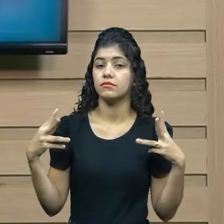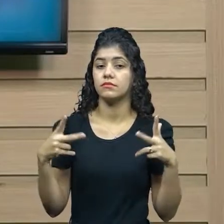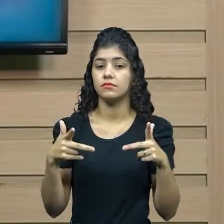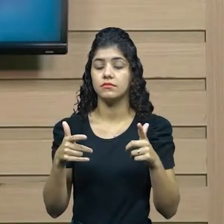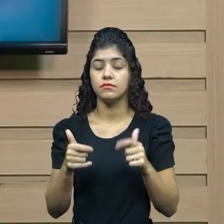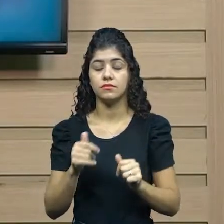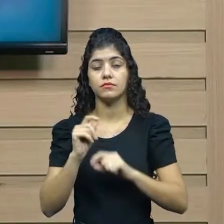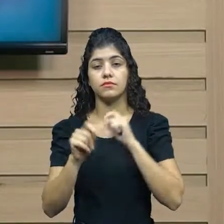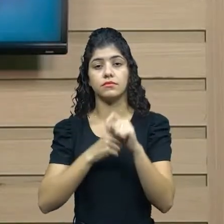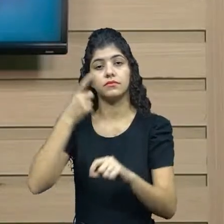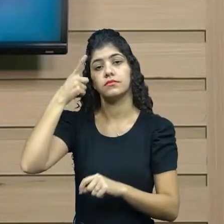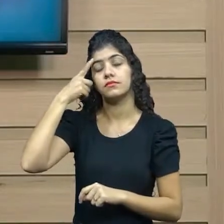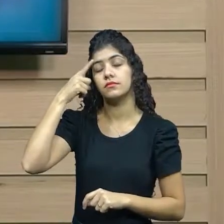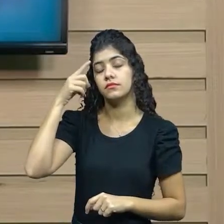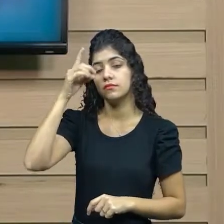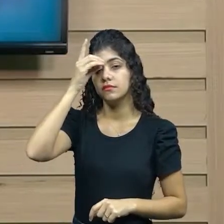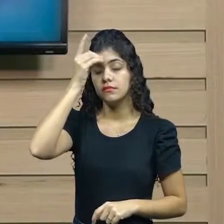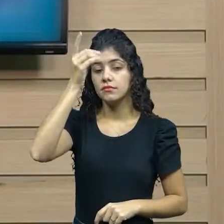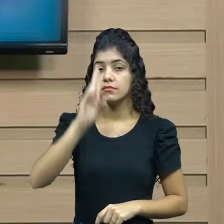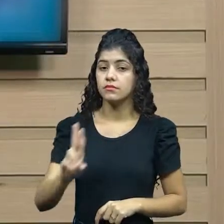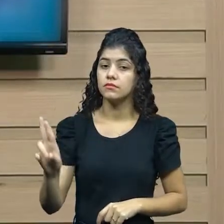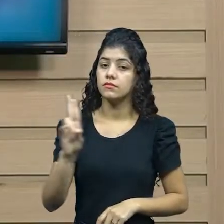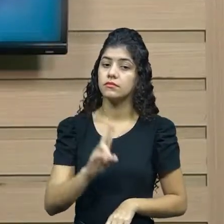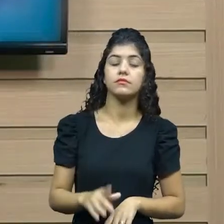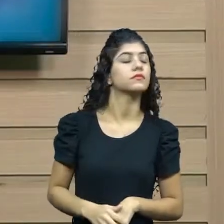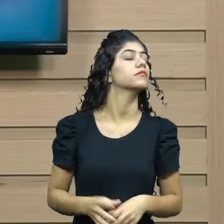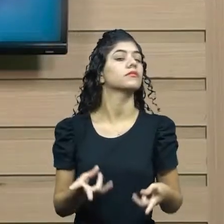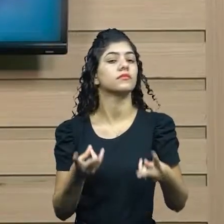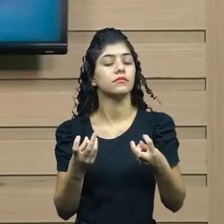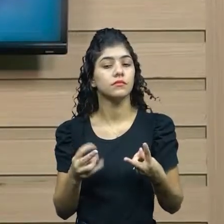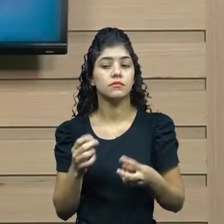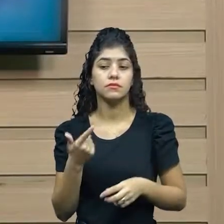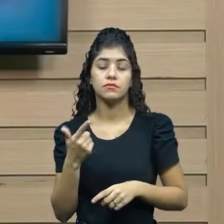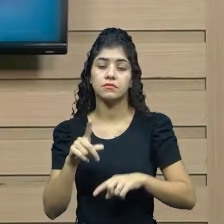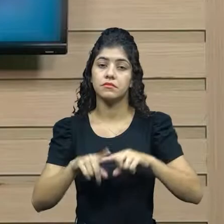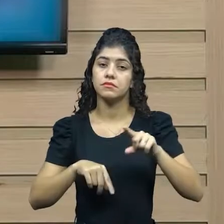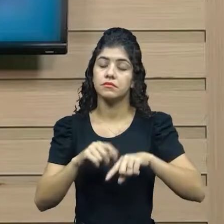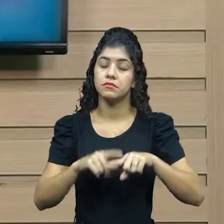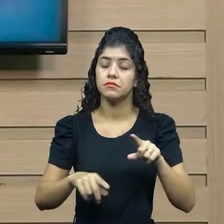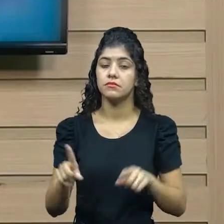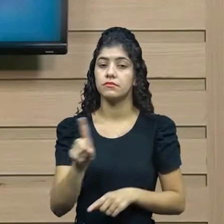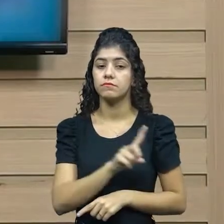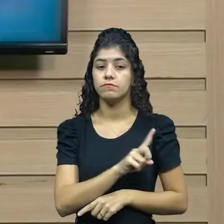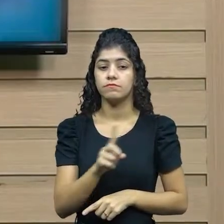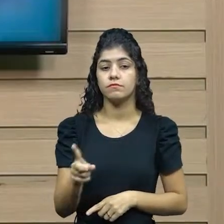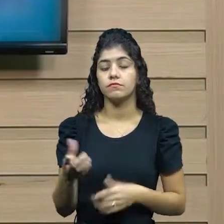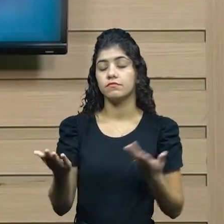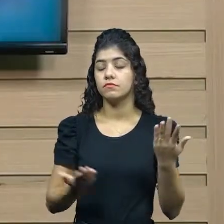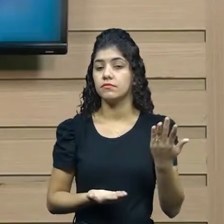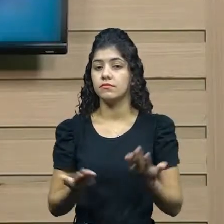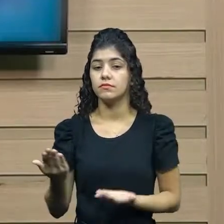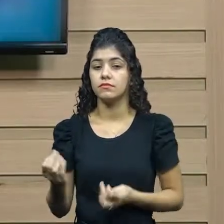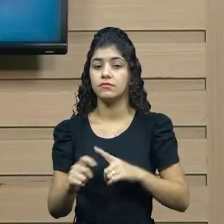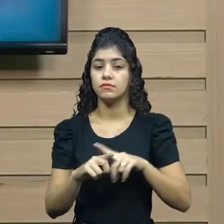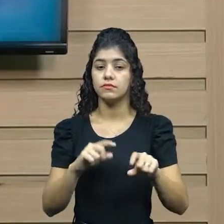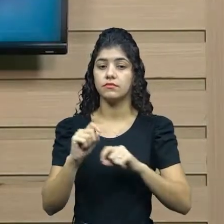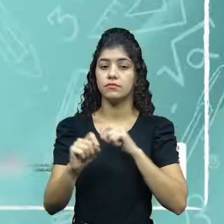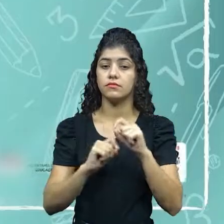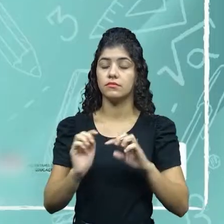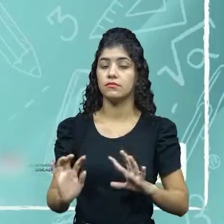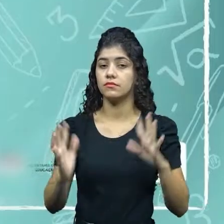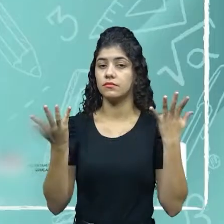essa ideia aplica-se a isso. Perceba que não é um material, não é um serviço, mas sim um